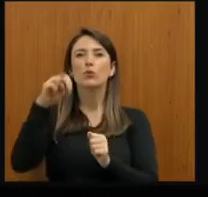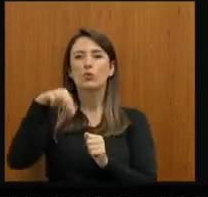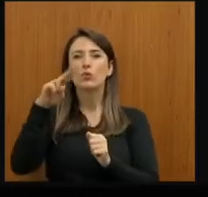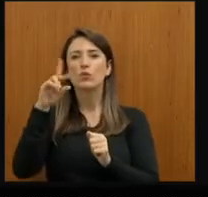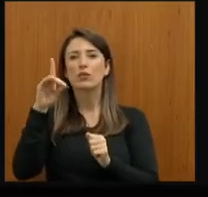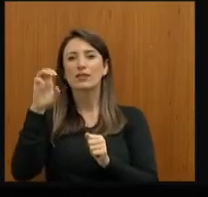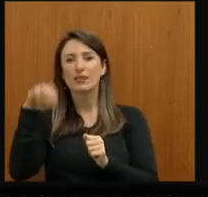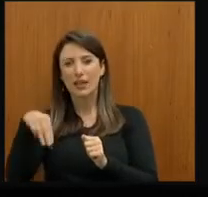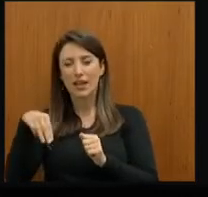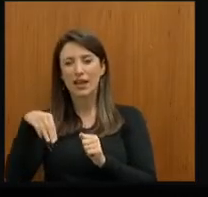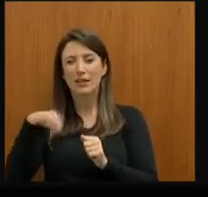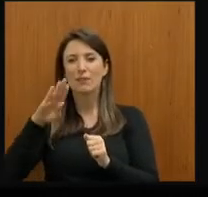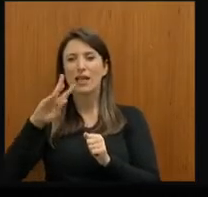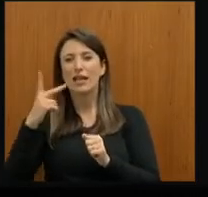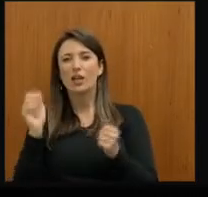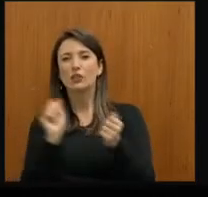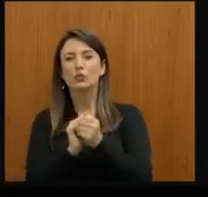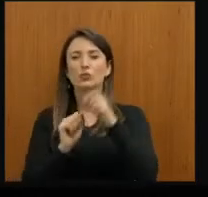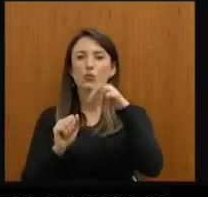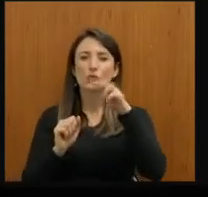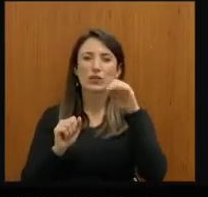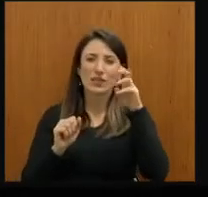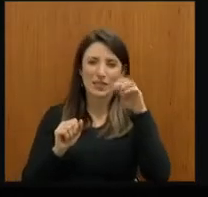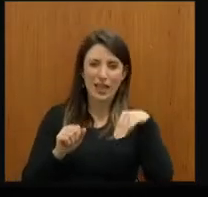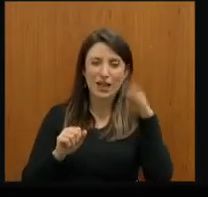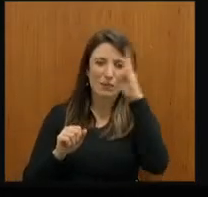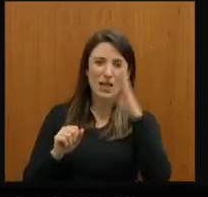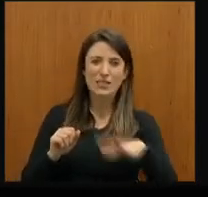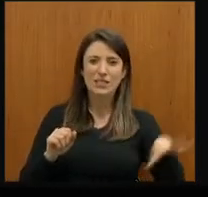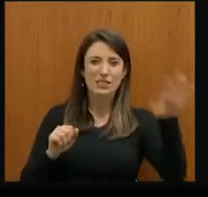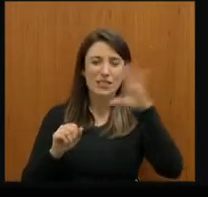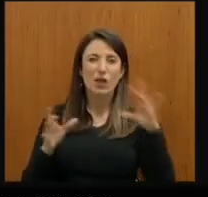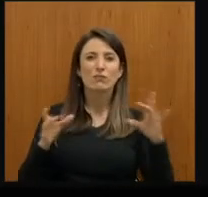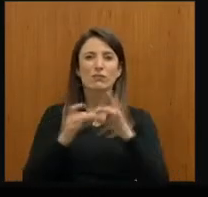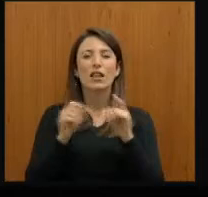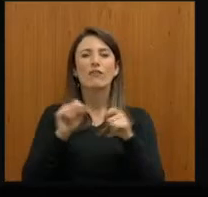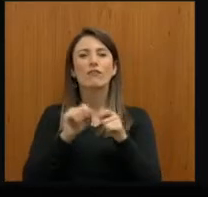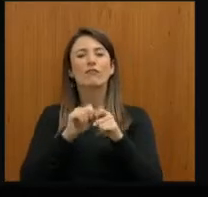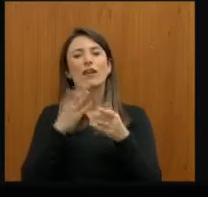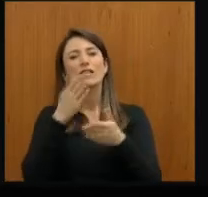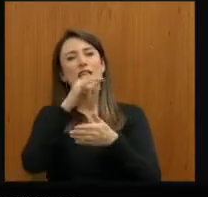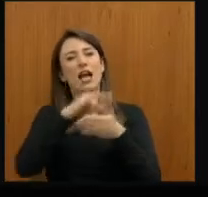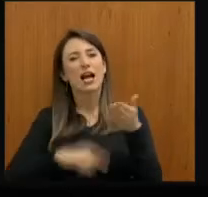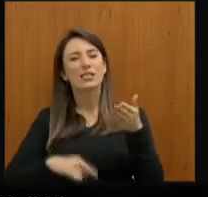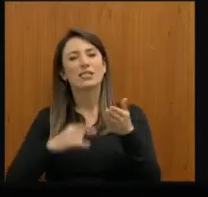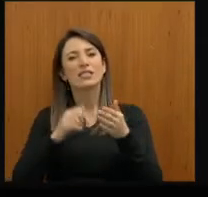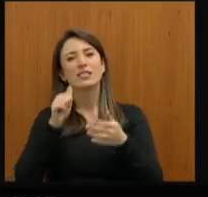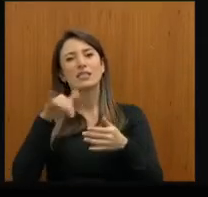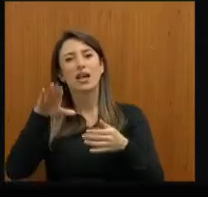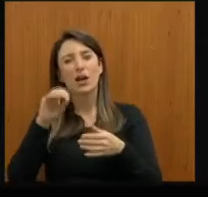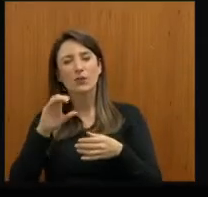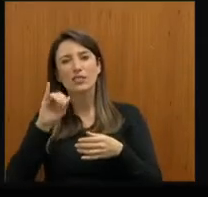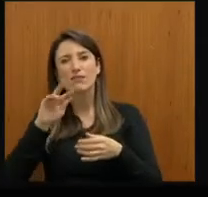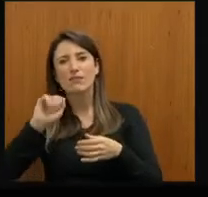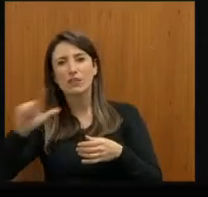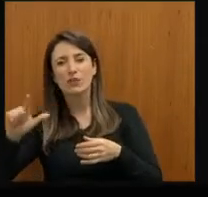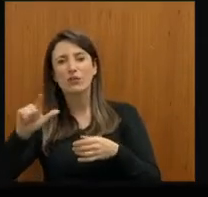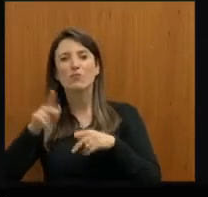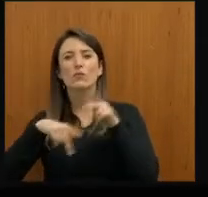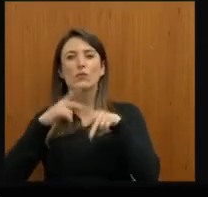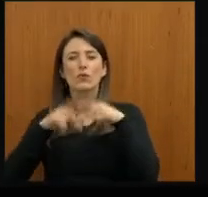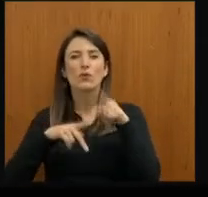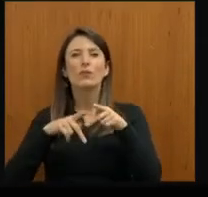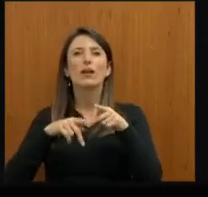DH e ingressou com uma ação civil pública né que fosse declarada a ilegalidade da portaria 2.282